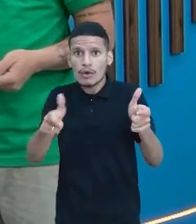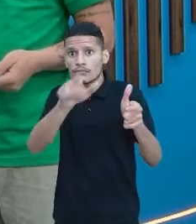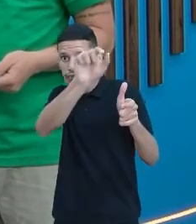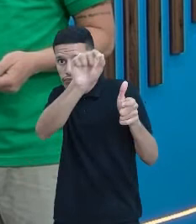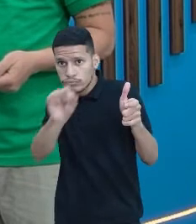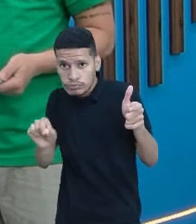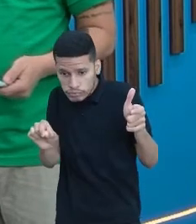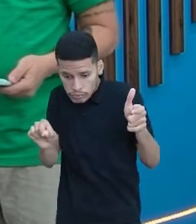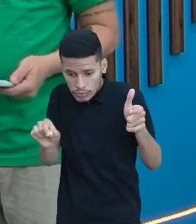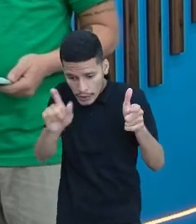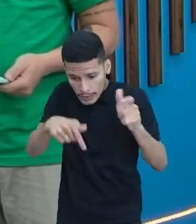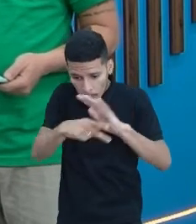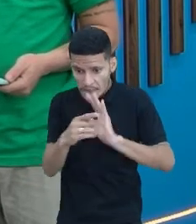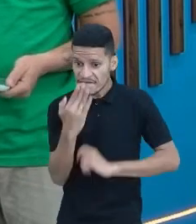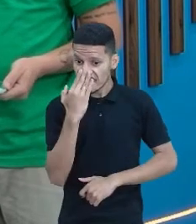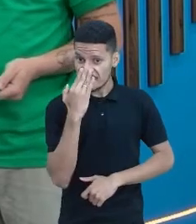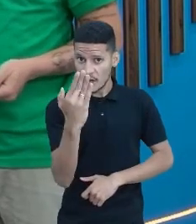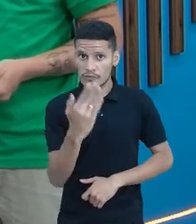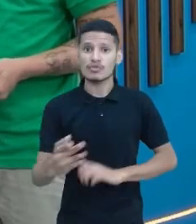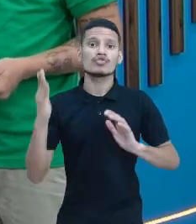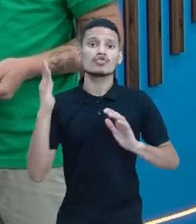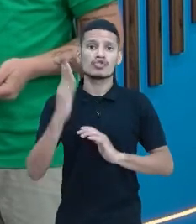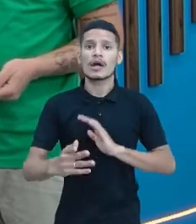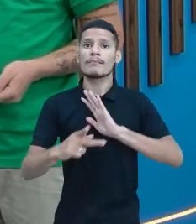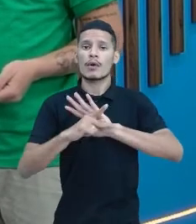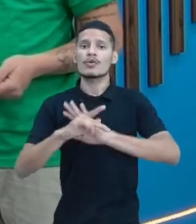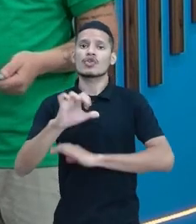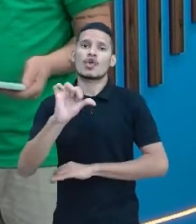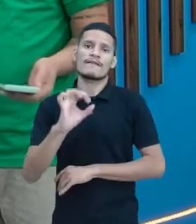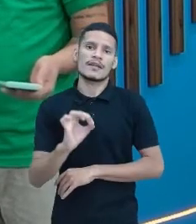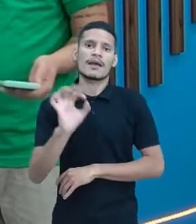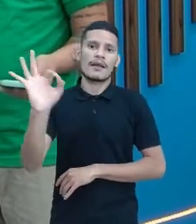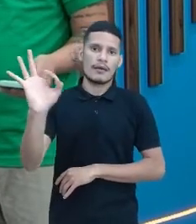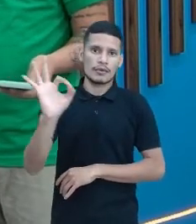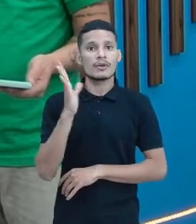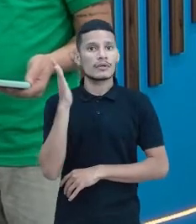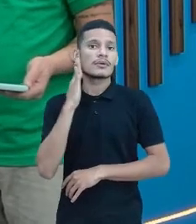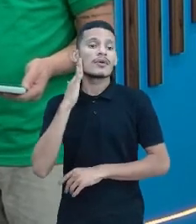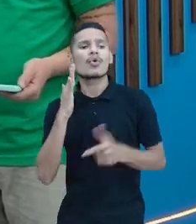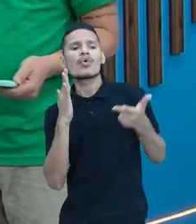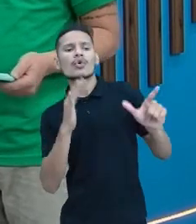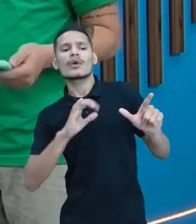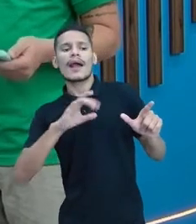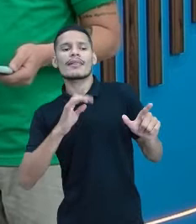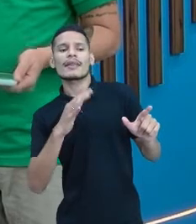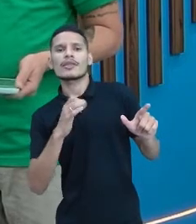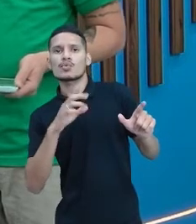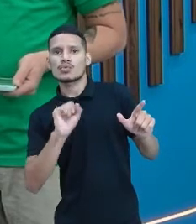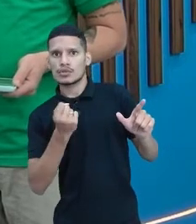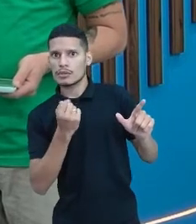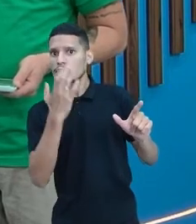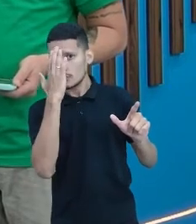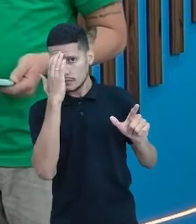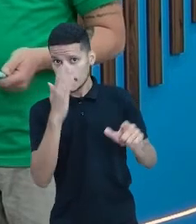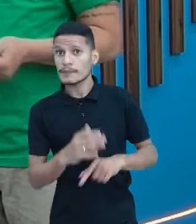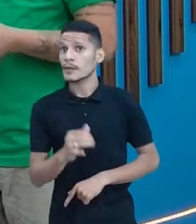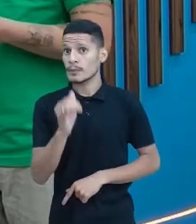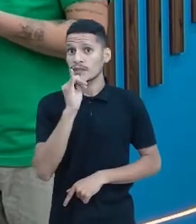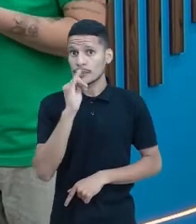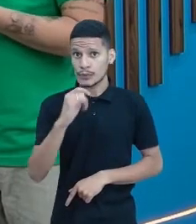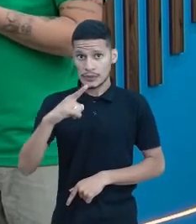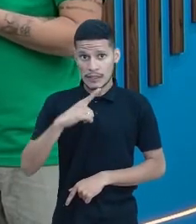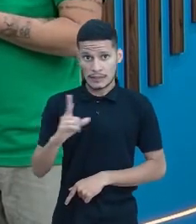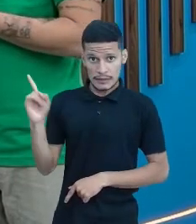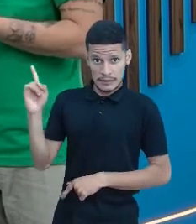fica oposto, fica na frente do ângulo de 90 graus, e os demais são os catetos. Quando a gente pega, por exemplo, o